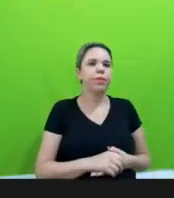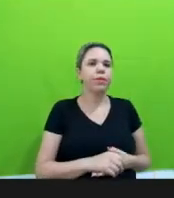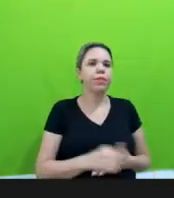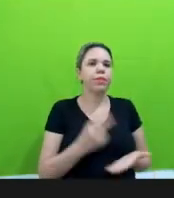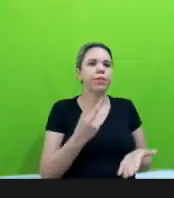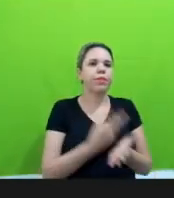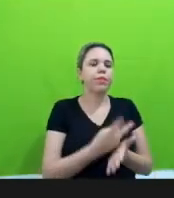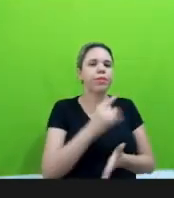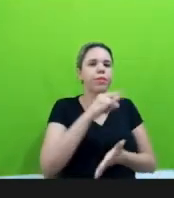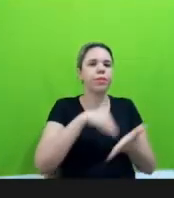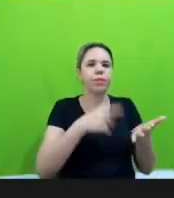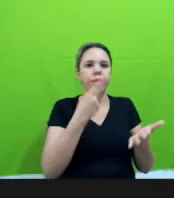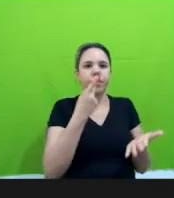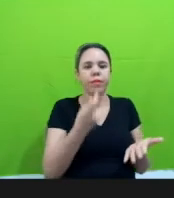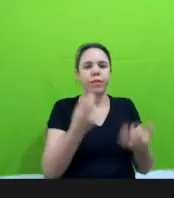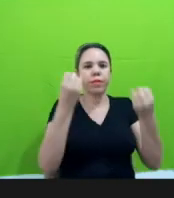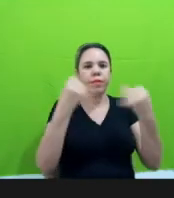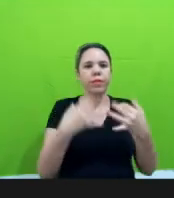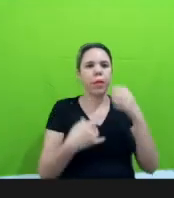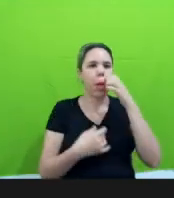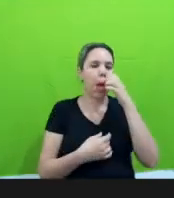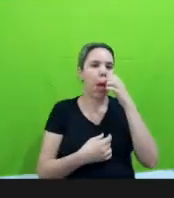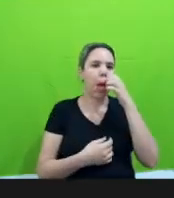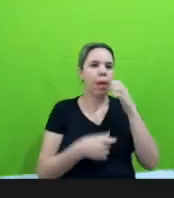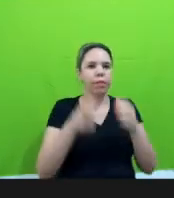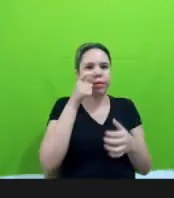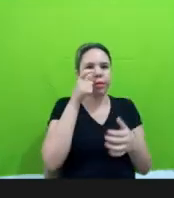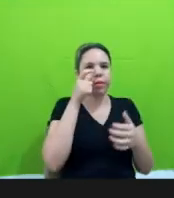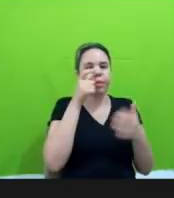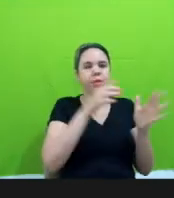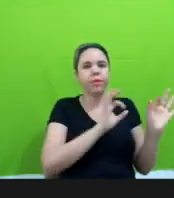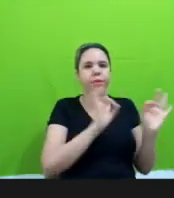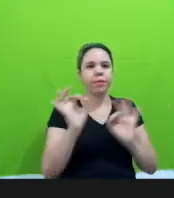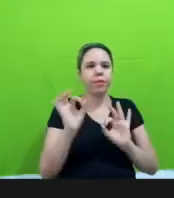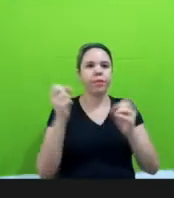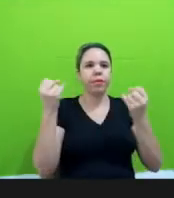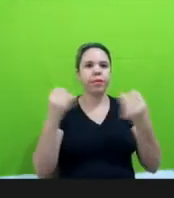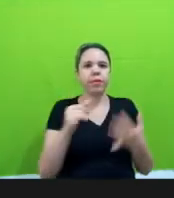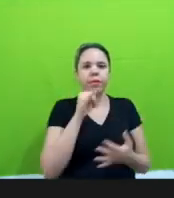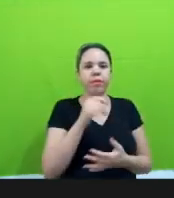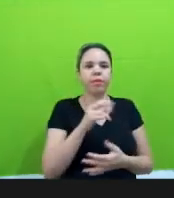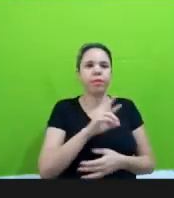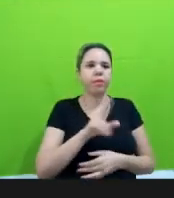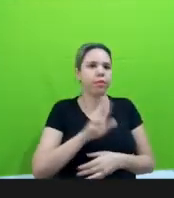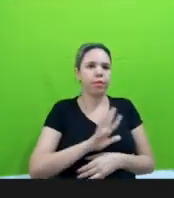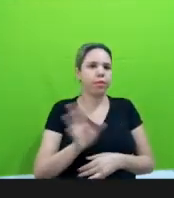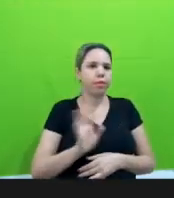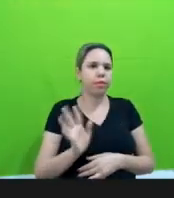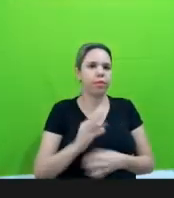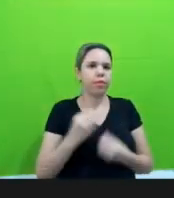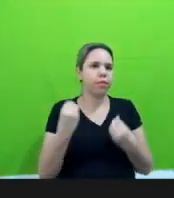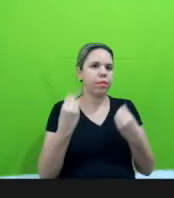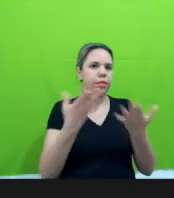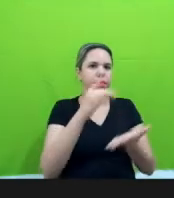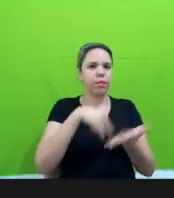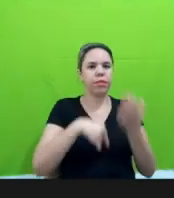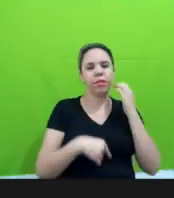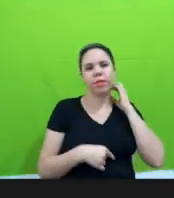relatório que eu acabei de mencionar, a gente inclusive viu algumas justificativas de não a entrega de